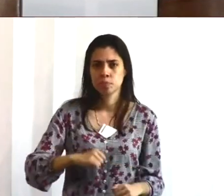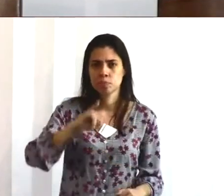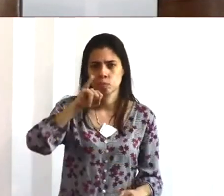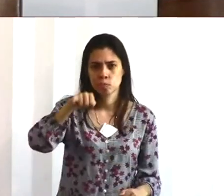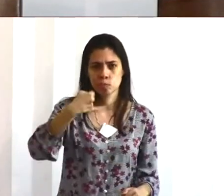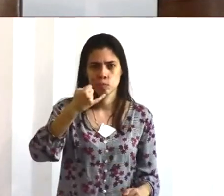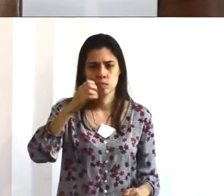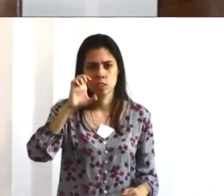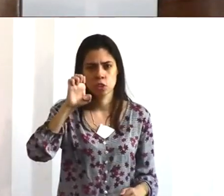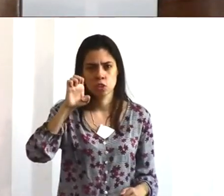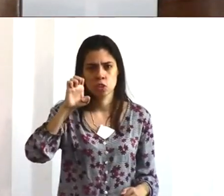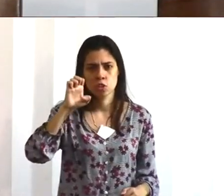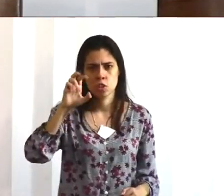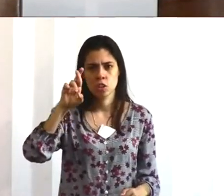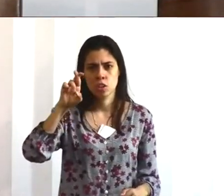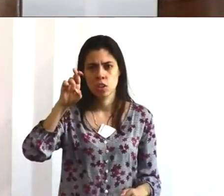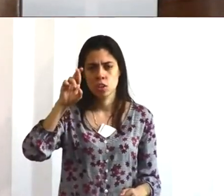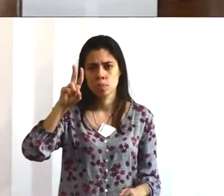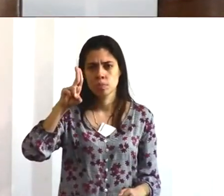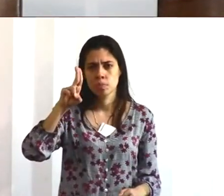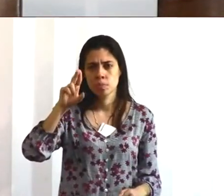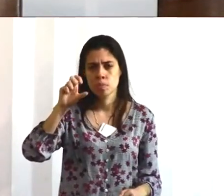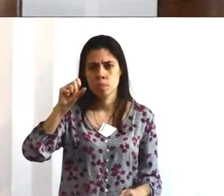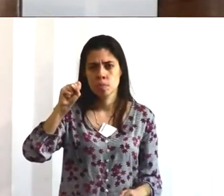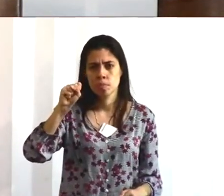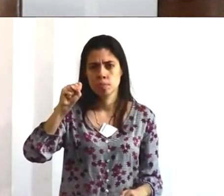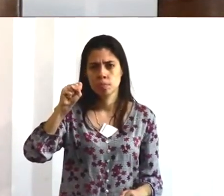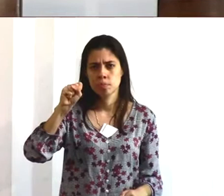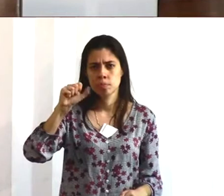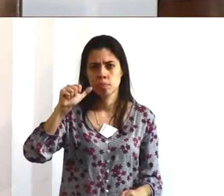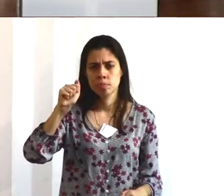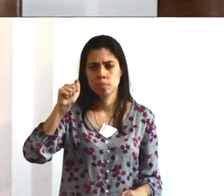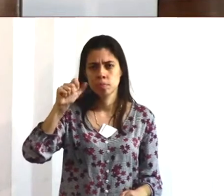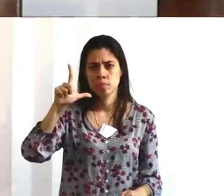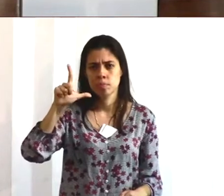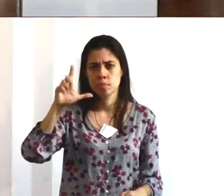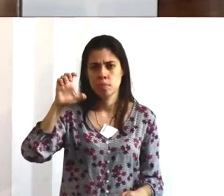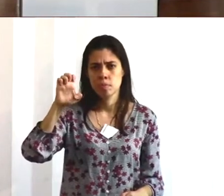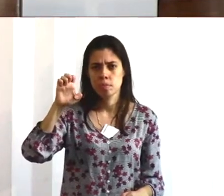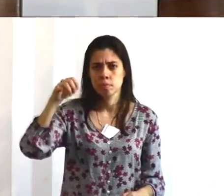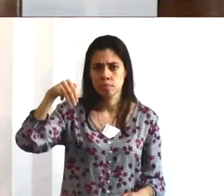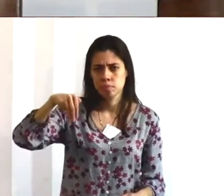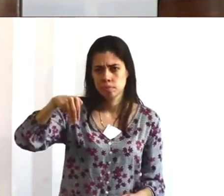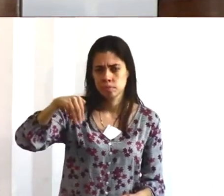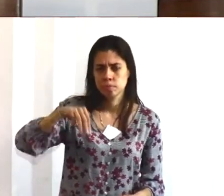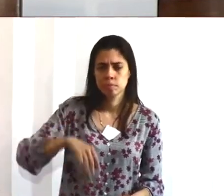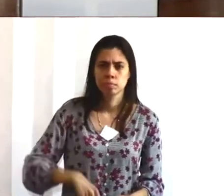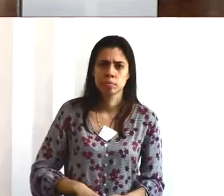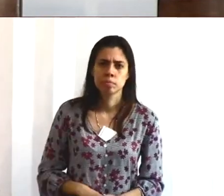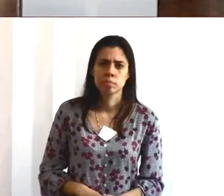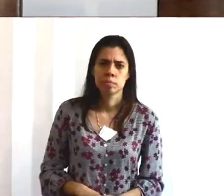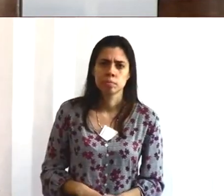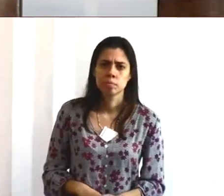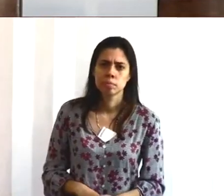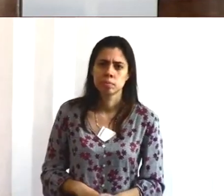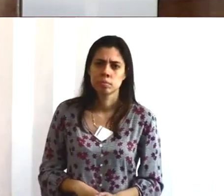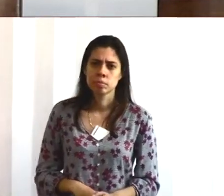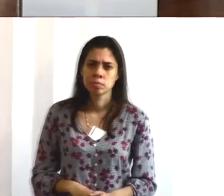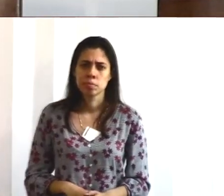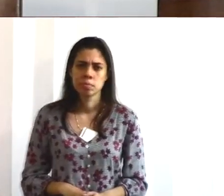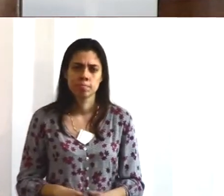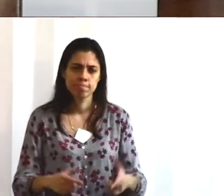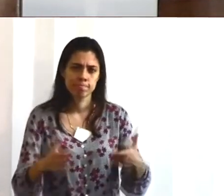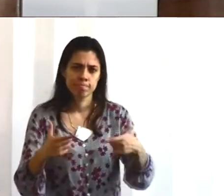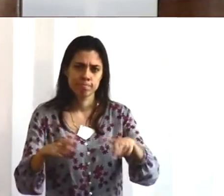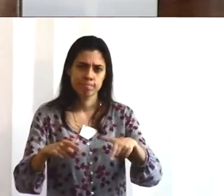Jerusalém estava o templo, e Deus colocou ali o lugar para Ele habitar, e o texto diz que no local onde